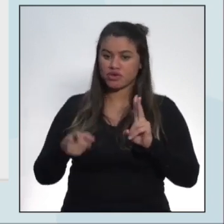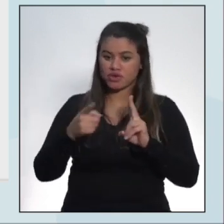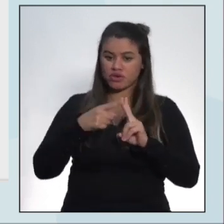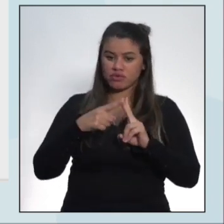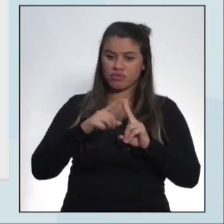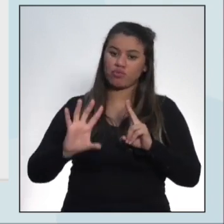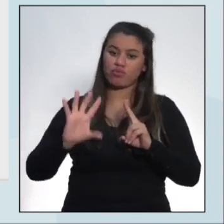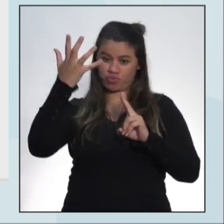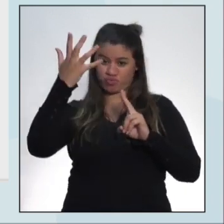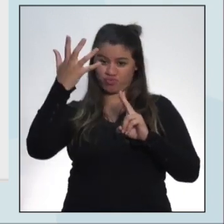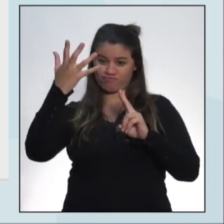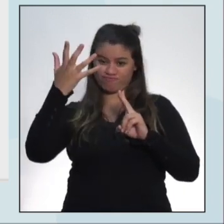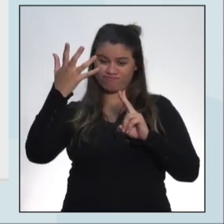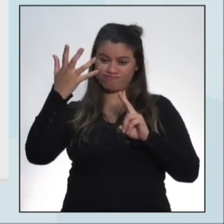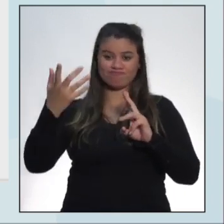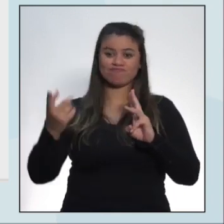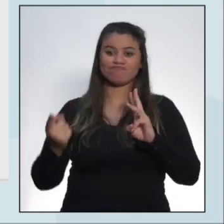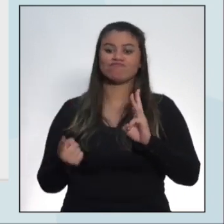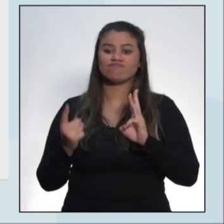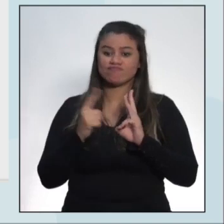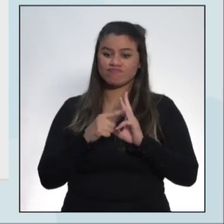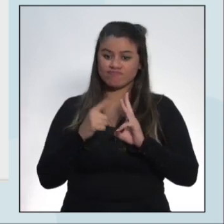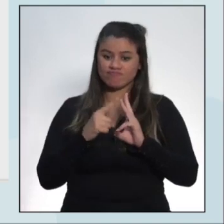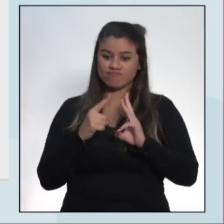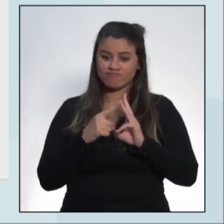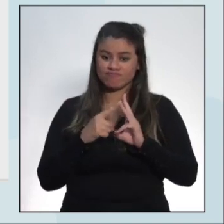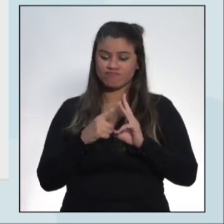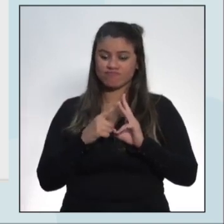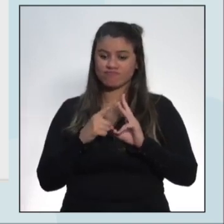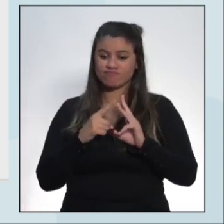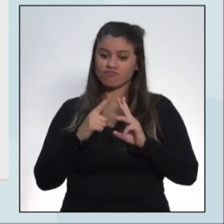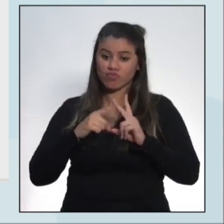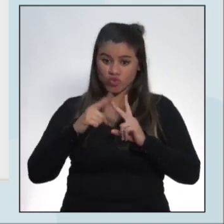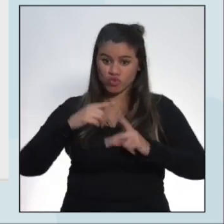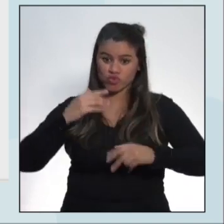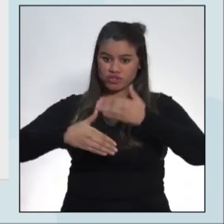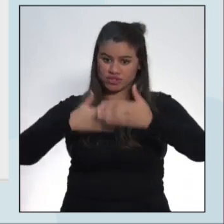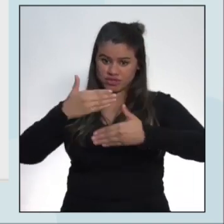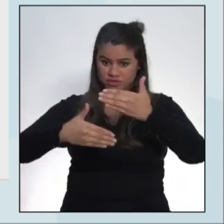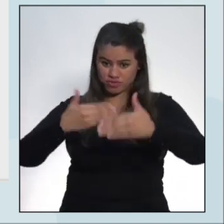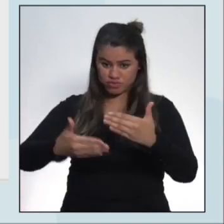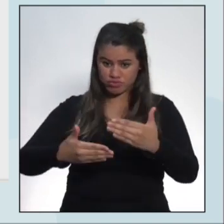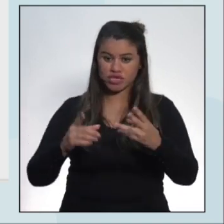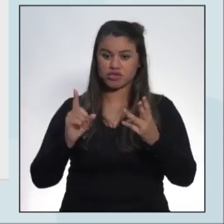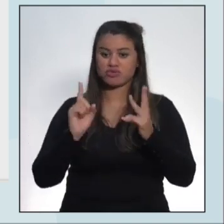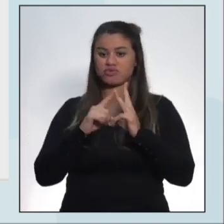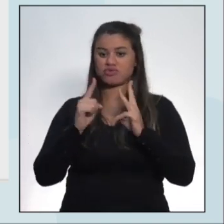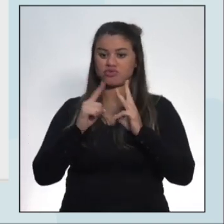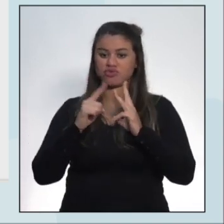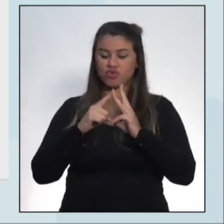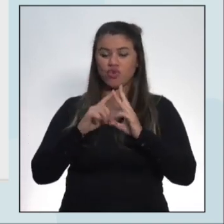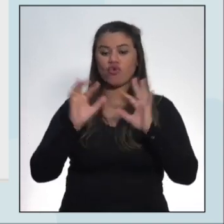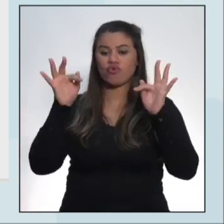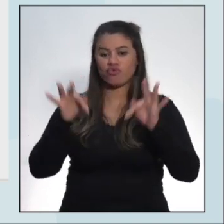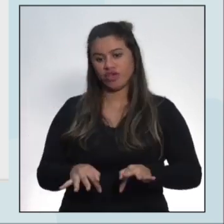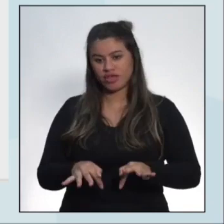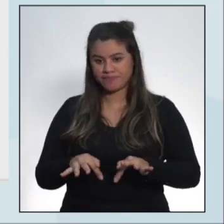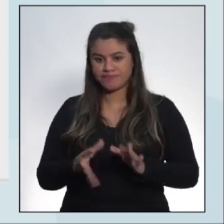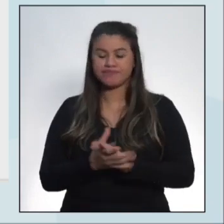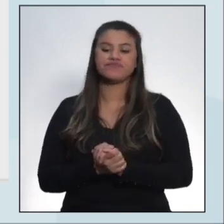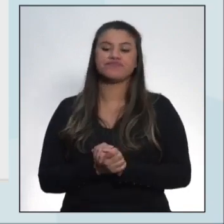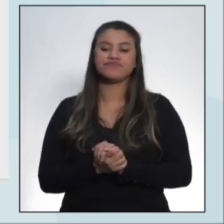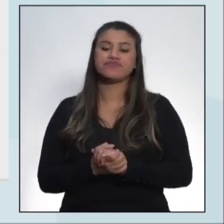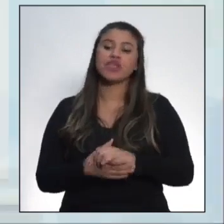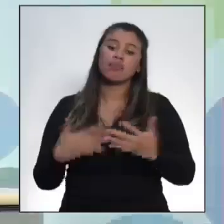conflito apresentado, né? Logo de início. No segundo ato, o desenvolvimento desse conflito e no terceiro ato, o desfecho. Porém,